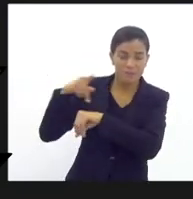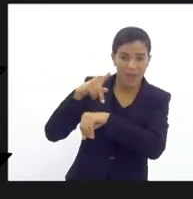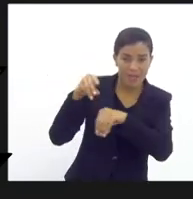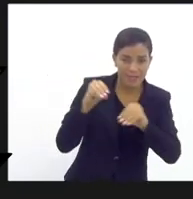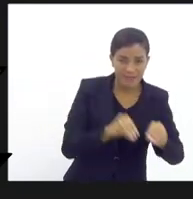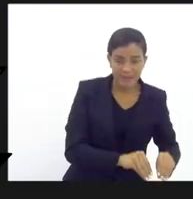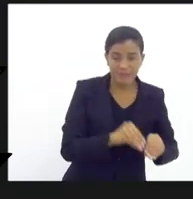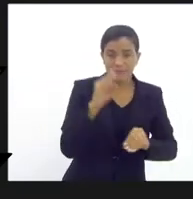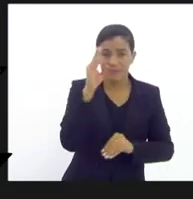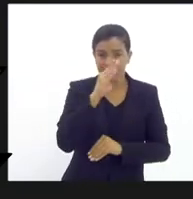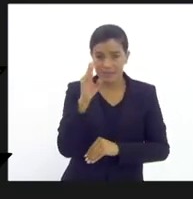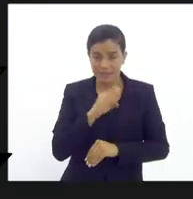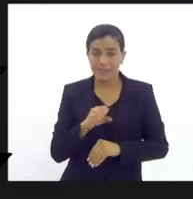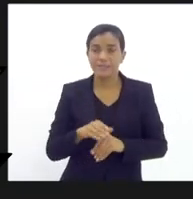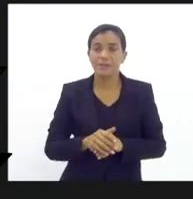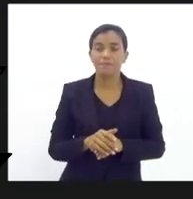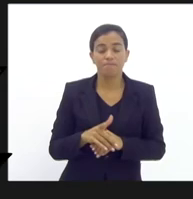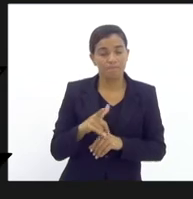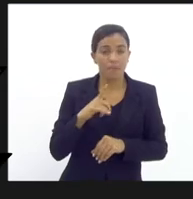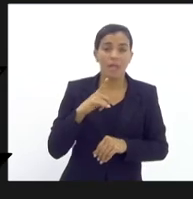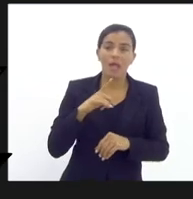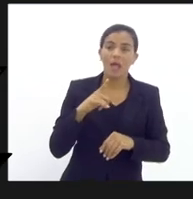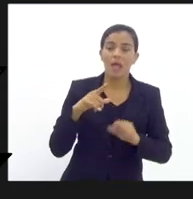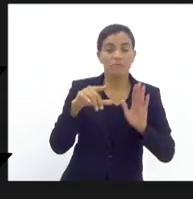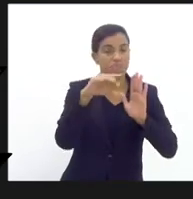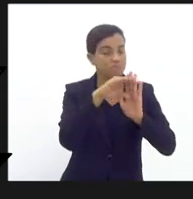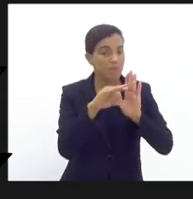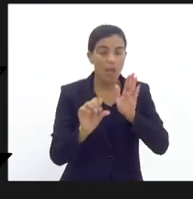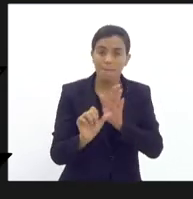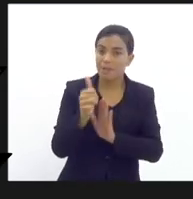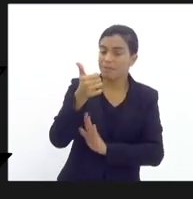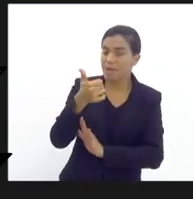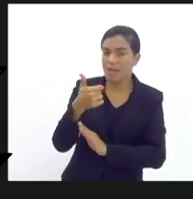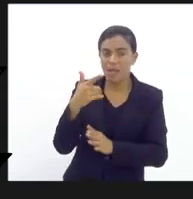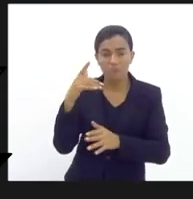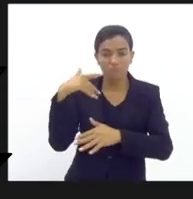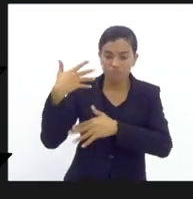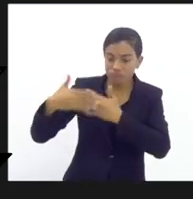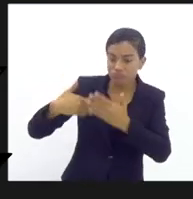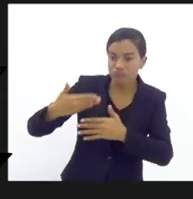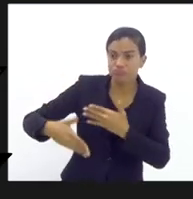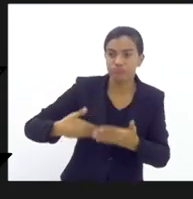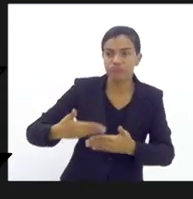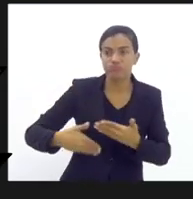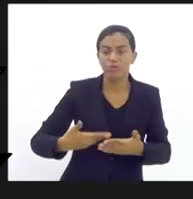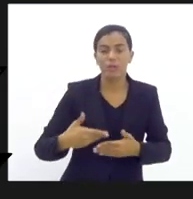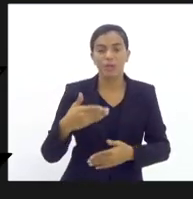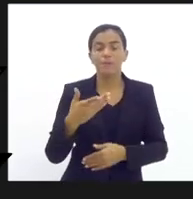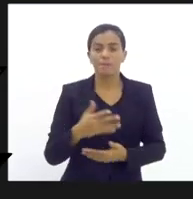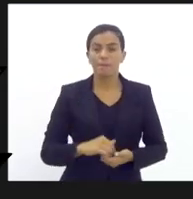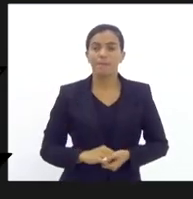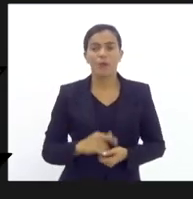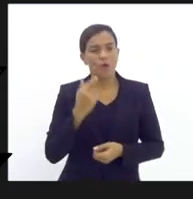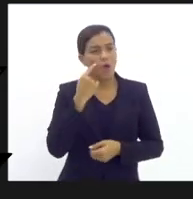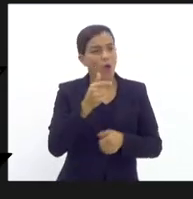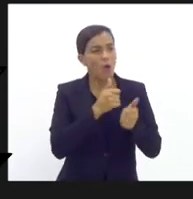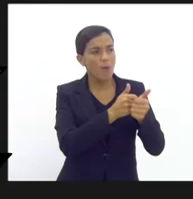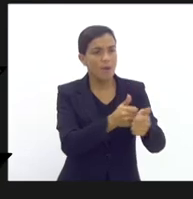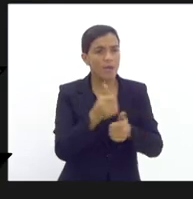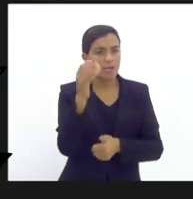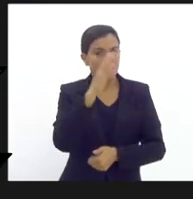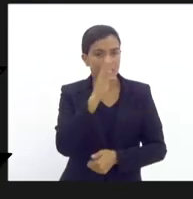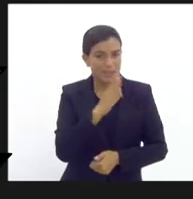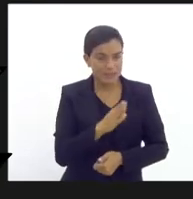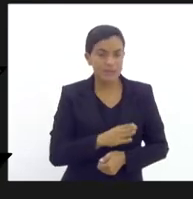sido uma Vanguarda nessa agenda frente ao que eu estou acompanhando em todas as partes do Brasil né Estamos pensando aí